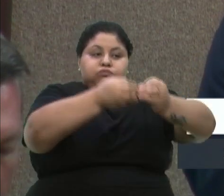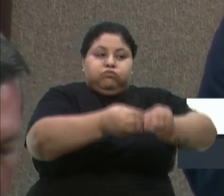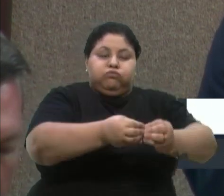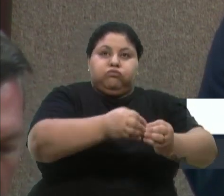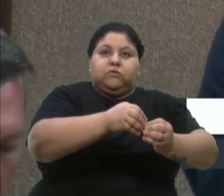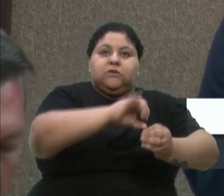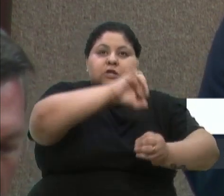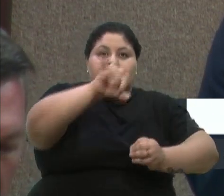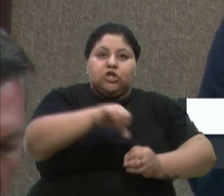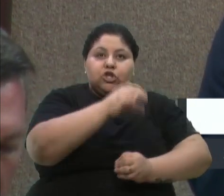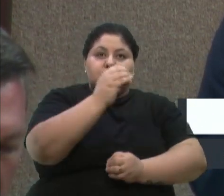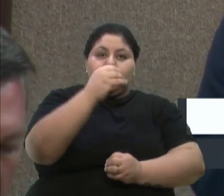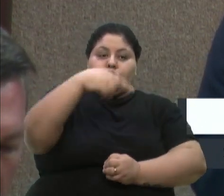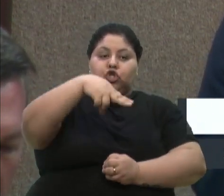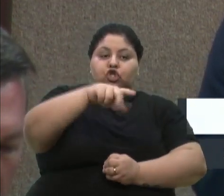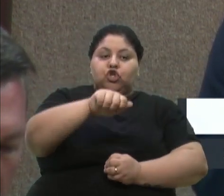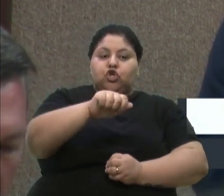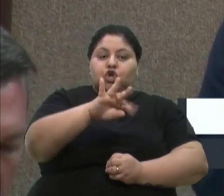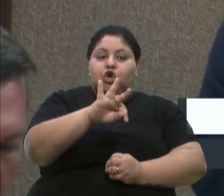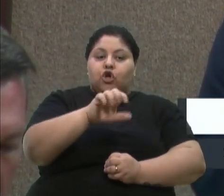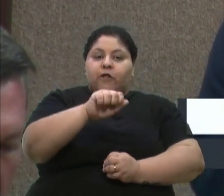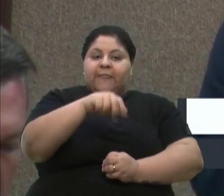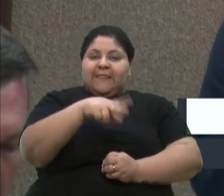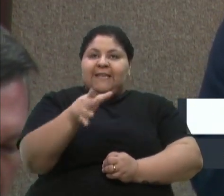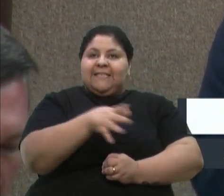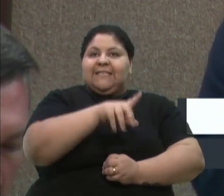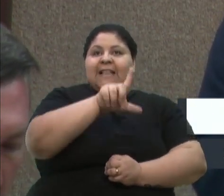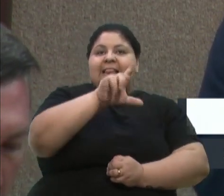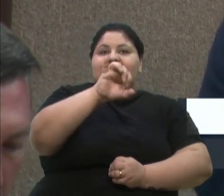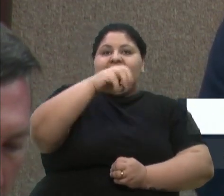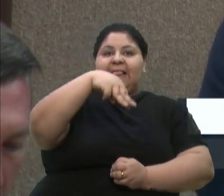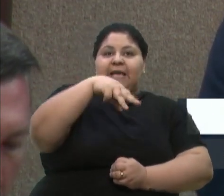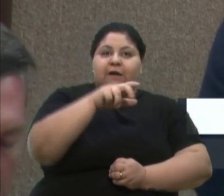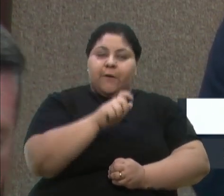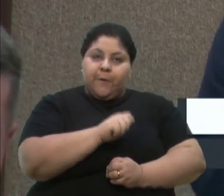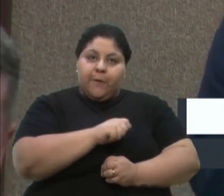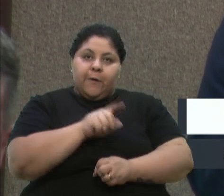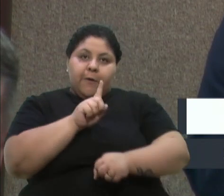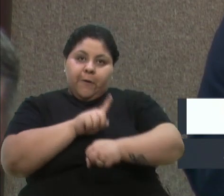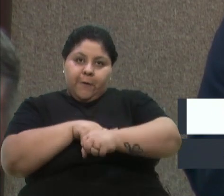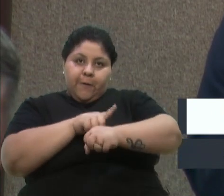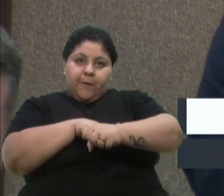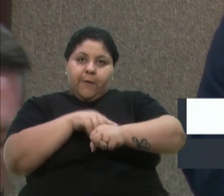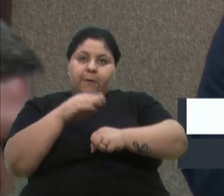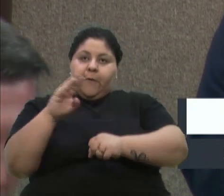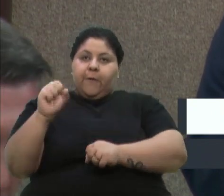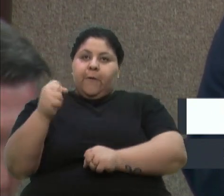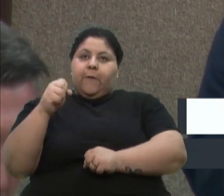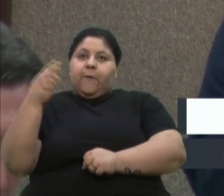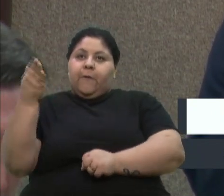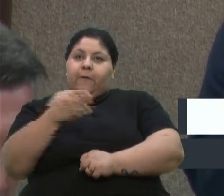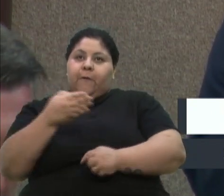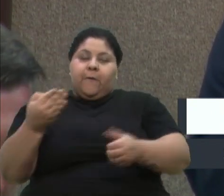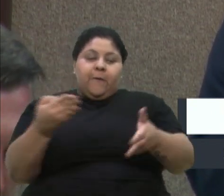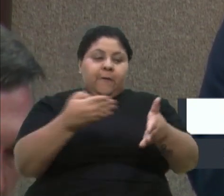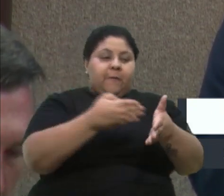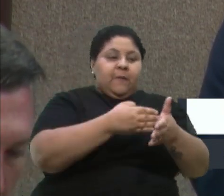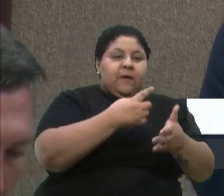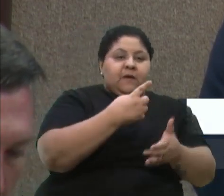paciente Jonatas Ari de Lima Mota. Horário de funcionamento das 8h30 às